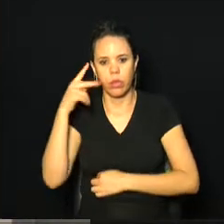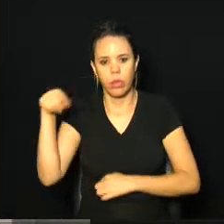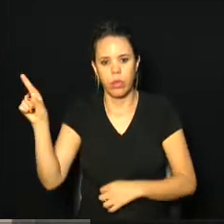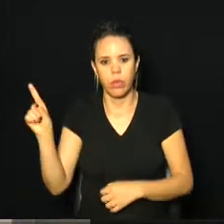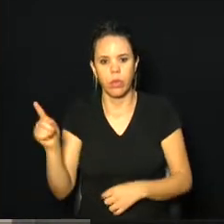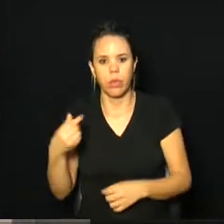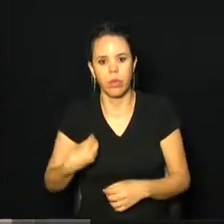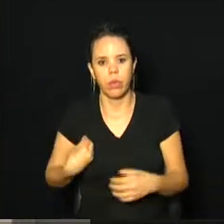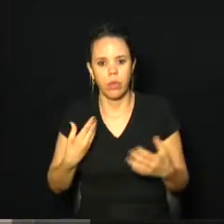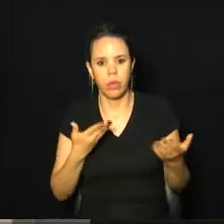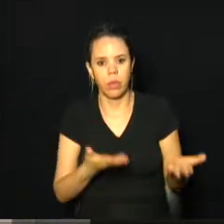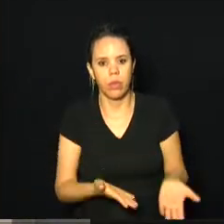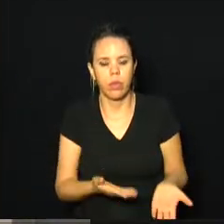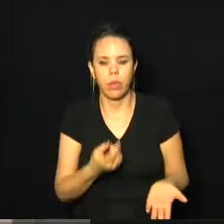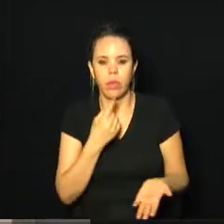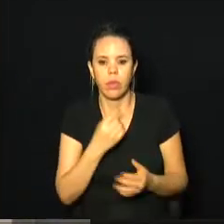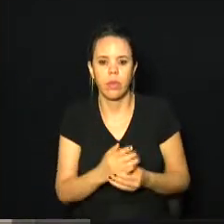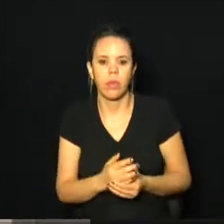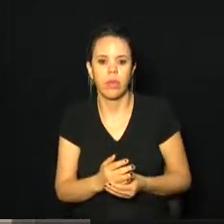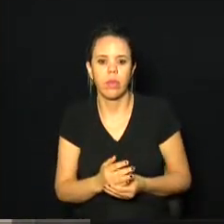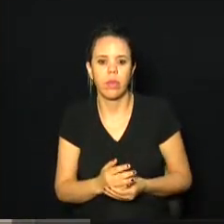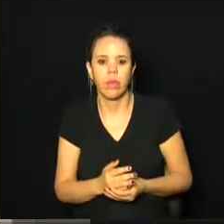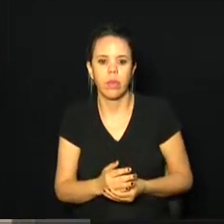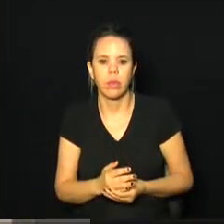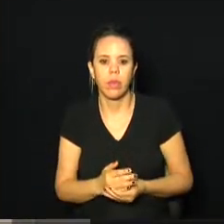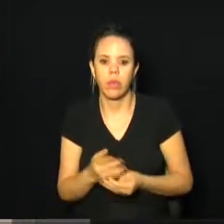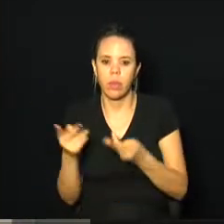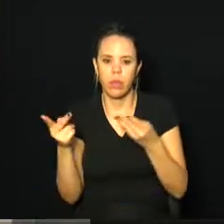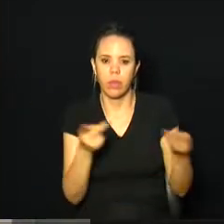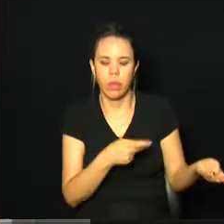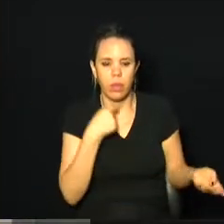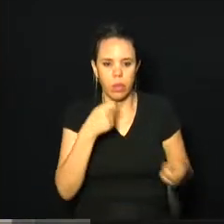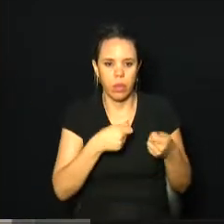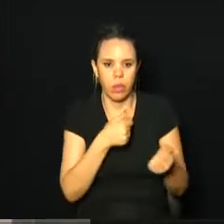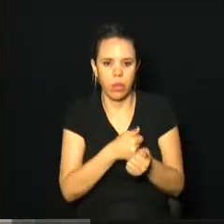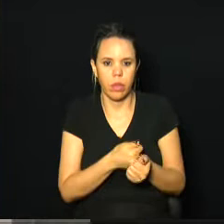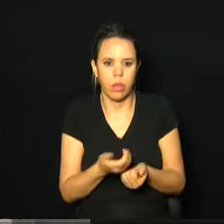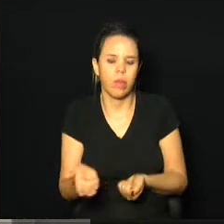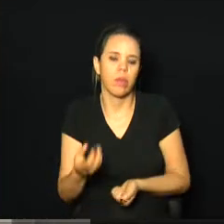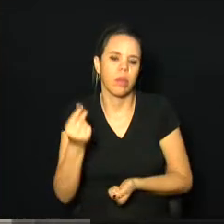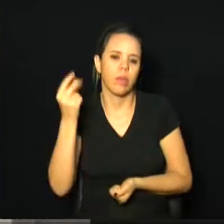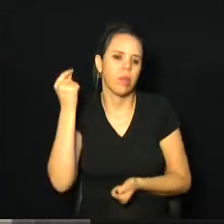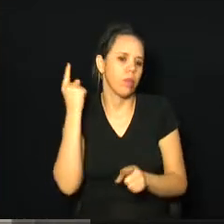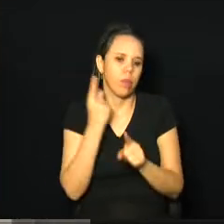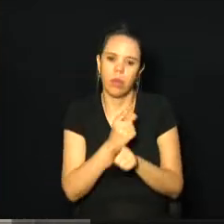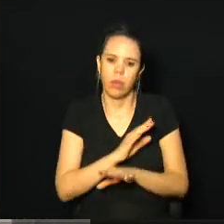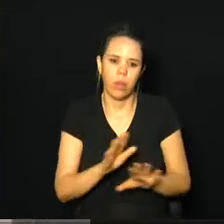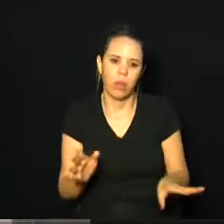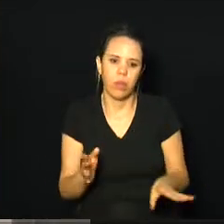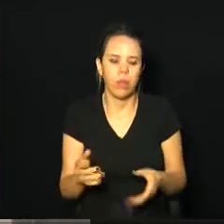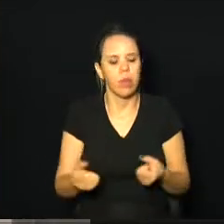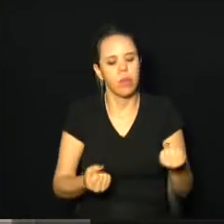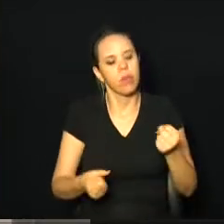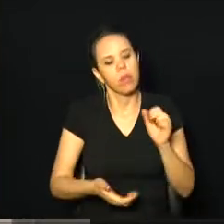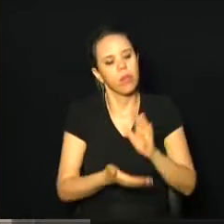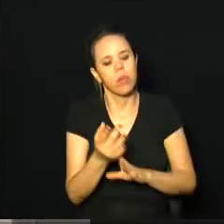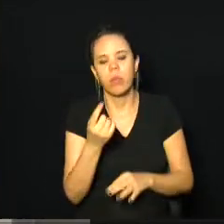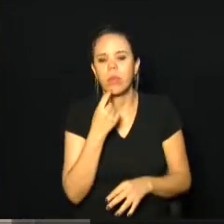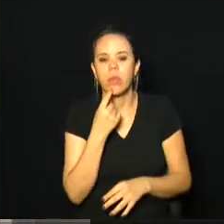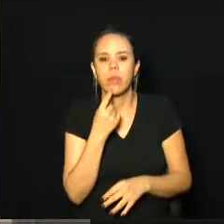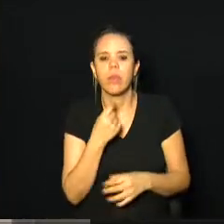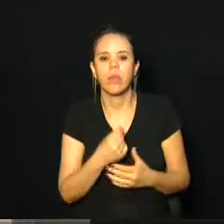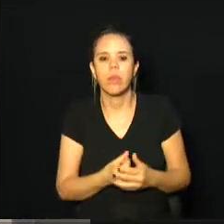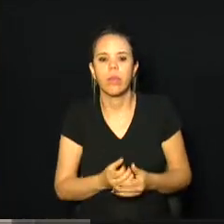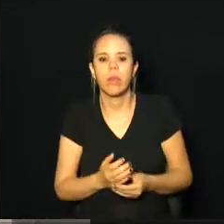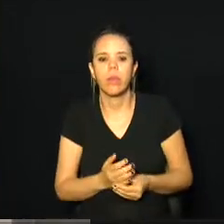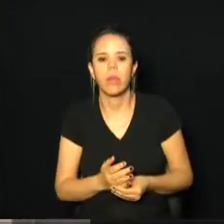tô aqui em Campinas, tal, vem aqui, rapaz, almoçar, tá pertinho, faz tempo que não se vê. Eu peguei um carro, fui até Campinas,